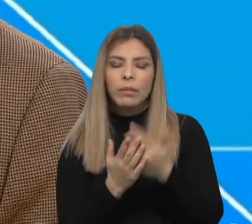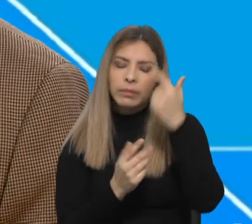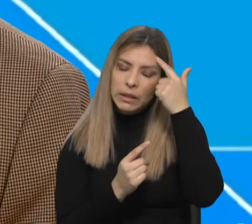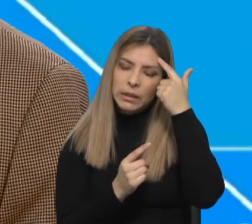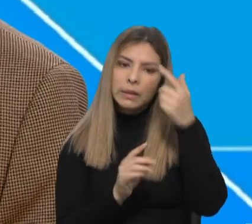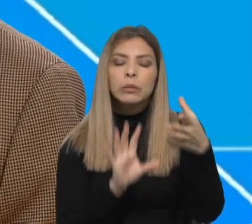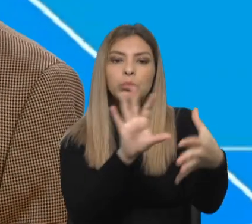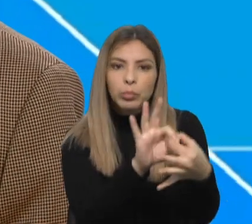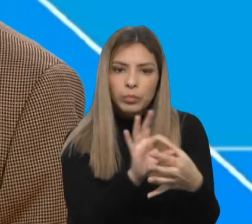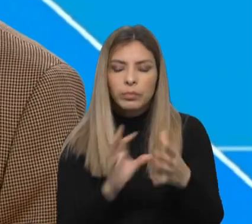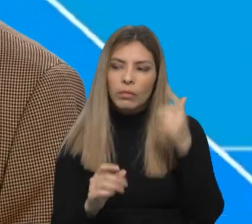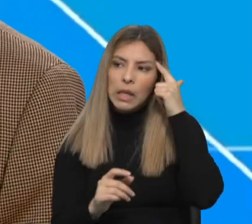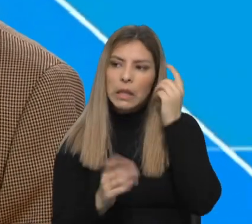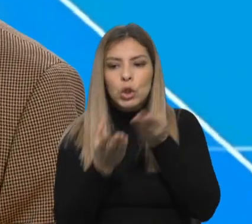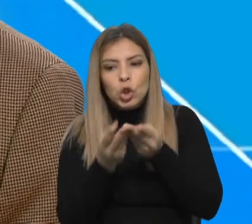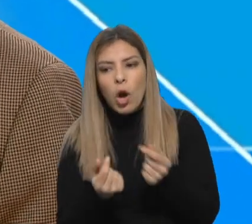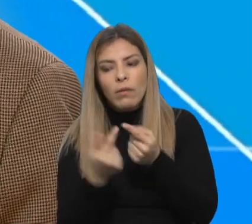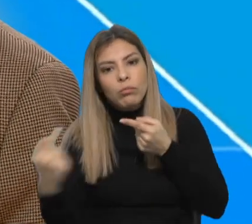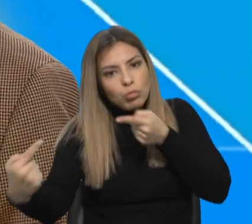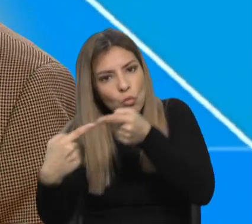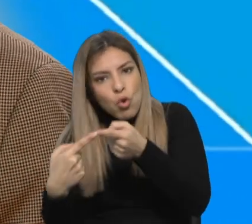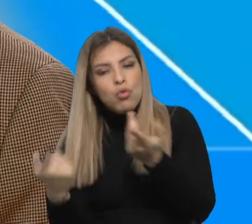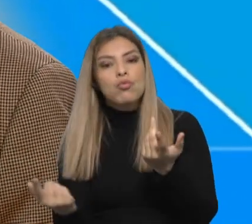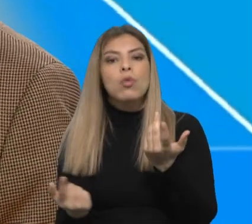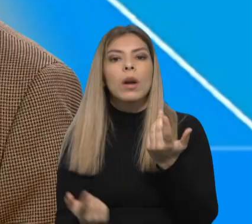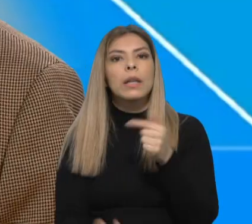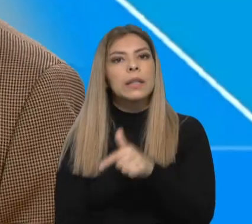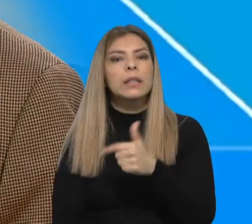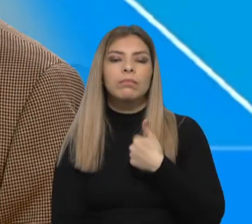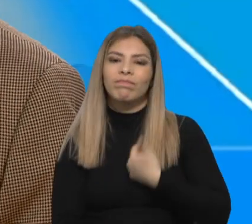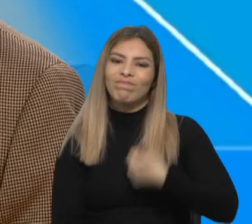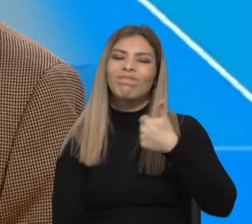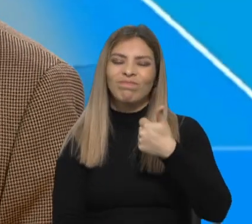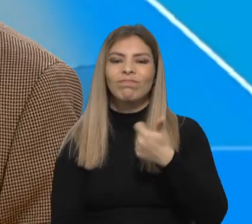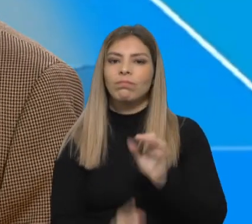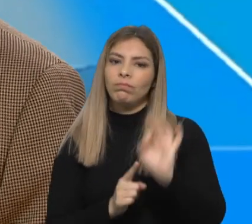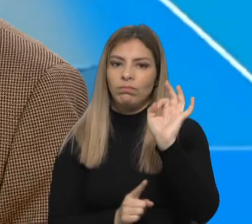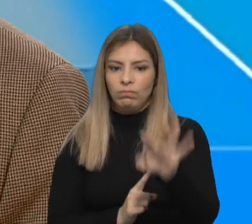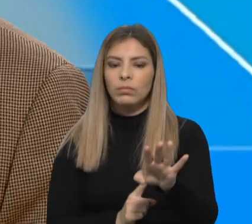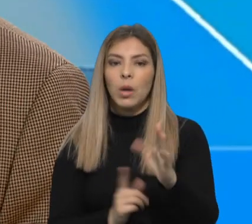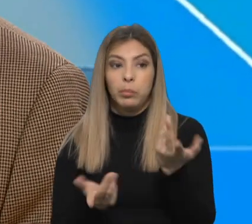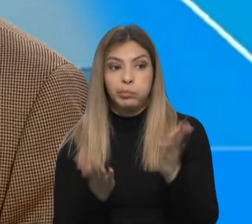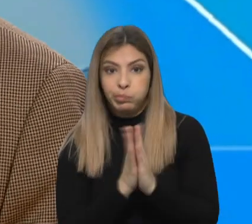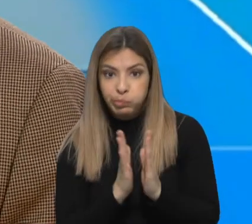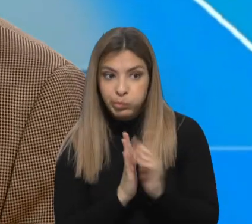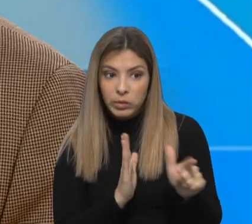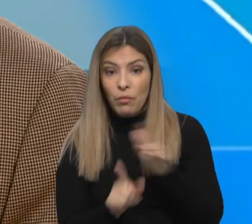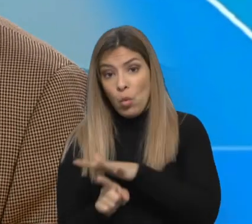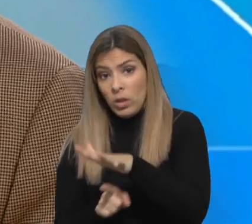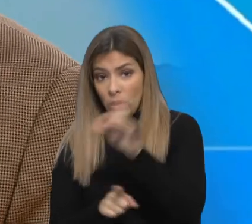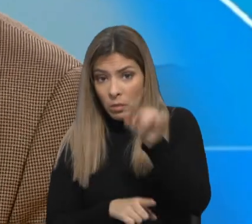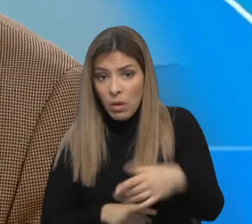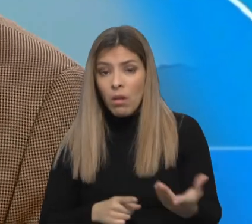procurar soluções para os problemas, é de facto um repto que desde logo nos é dado pelo Catecismo da Igreja, é um repto que nos é dado em todas